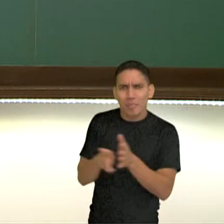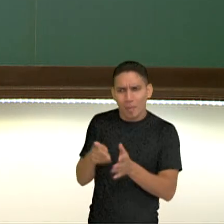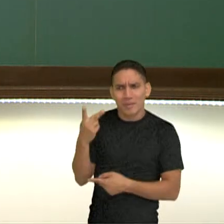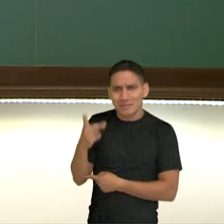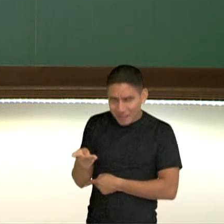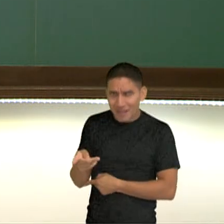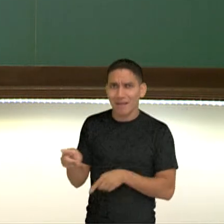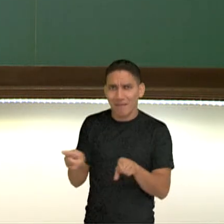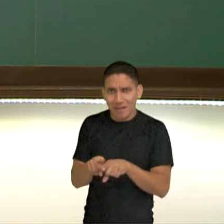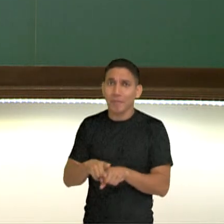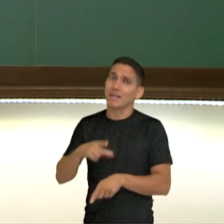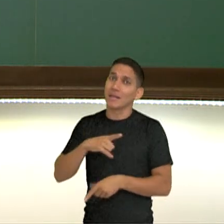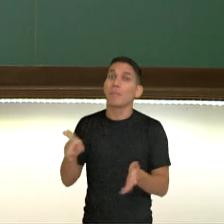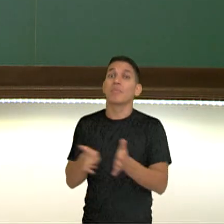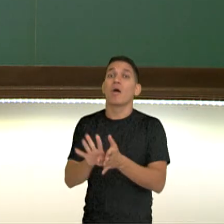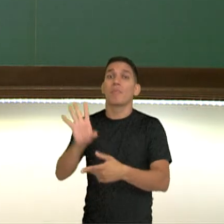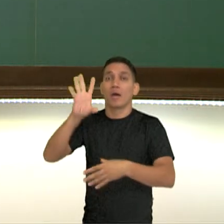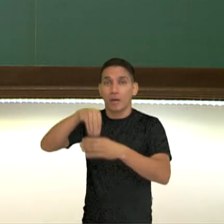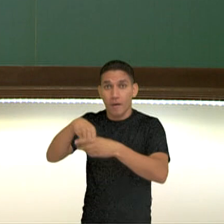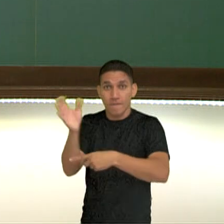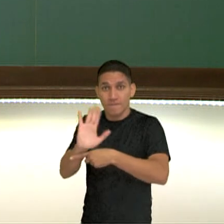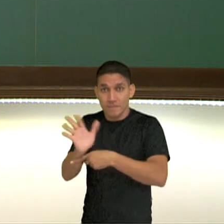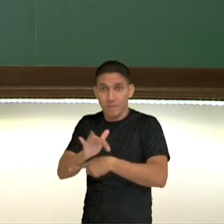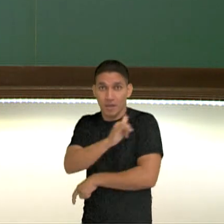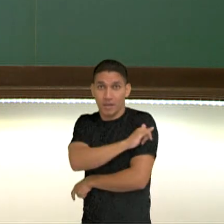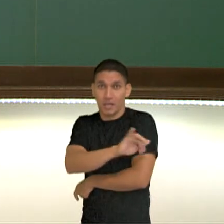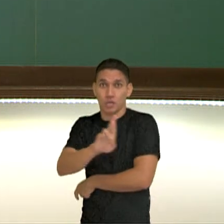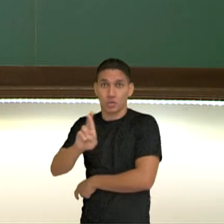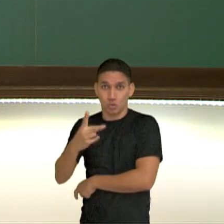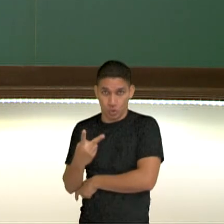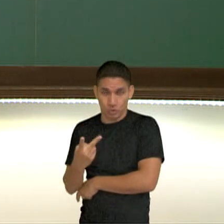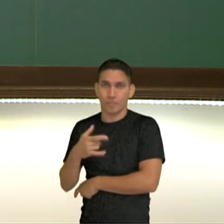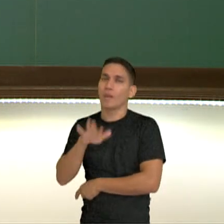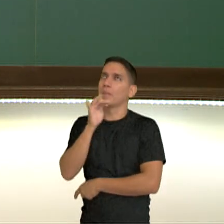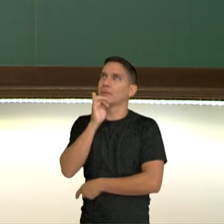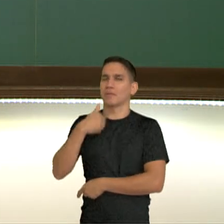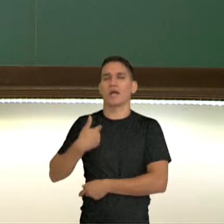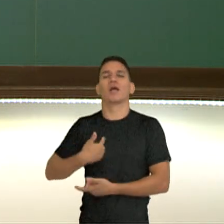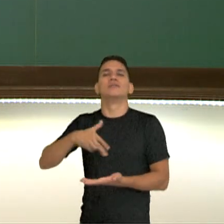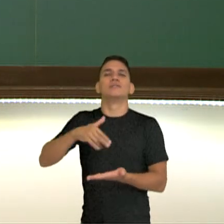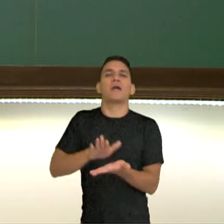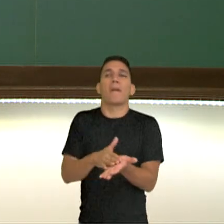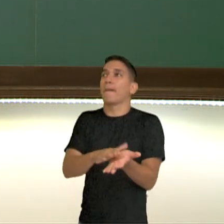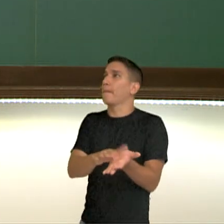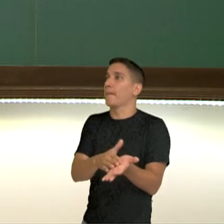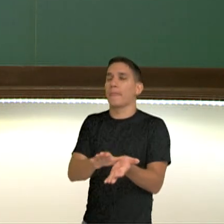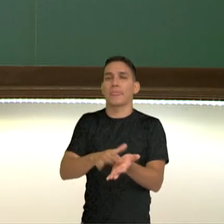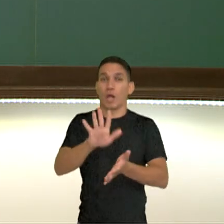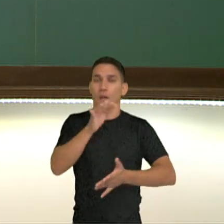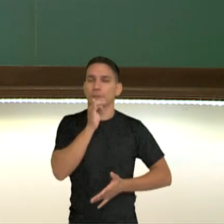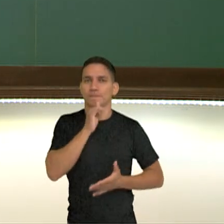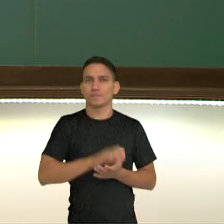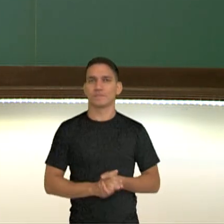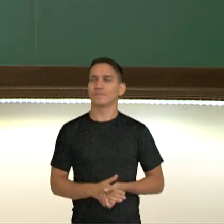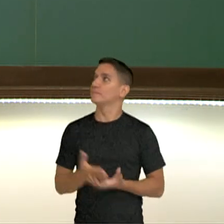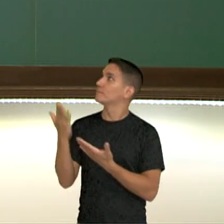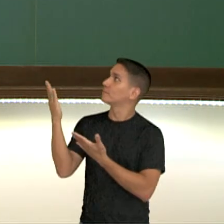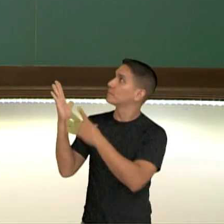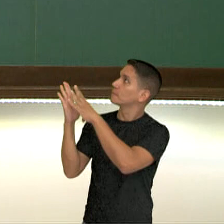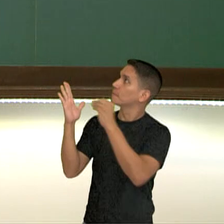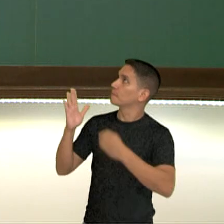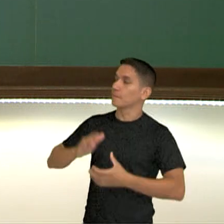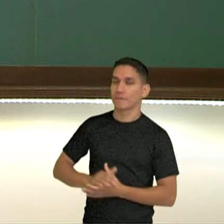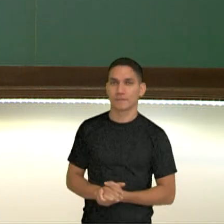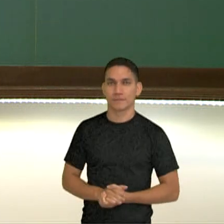Além da essa do Rio que eu já te falei eu por exemplo já usei sambalelê tá doente é mais ou menos assim